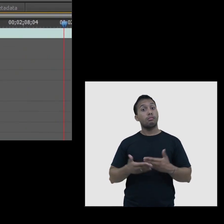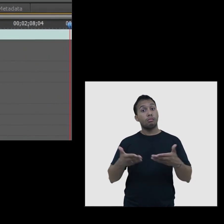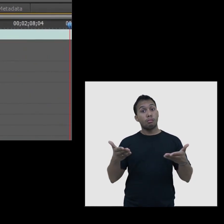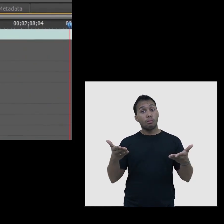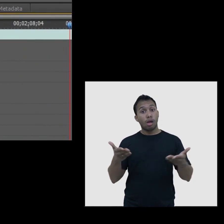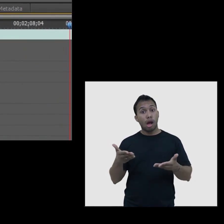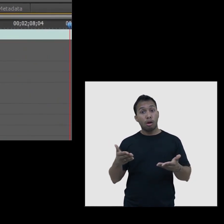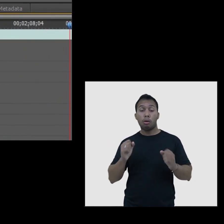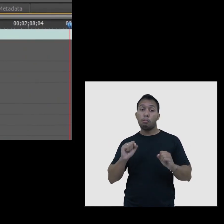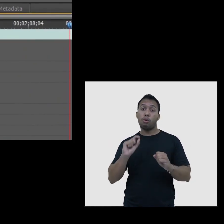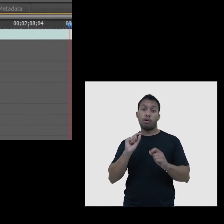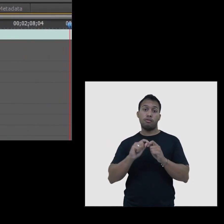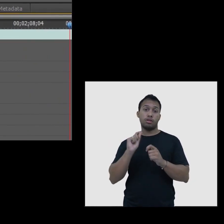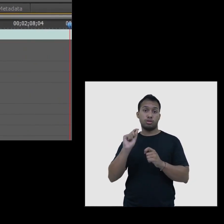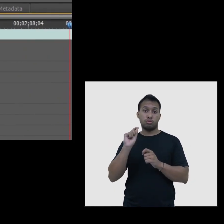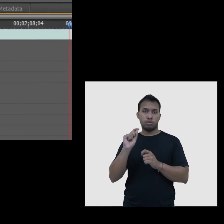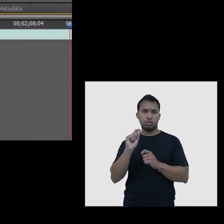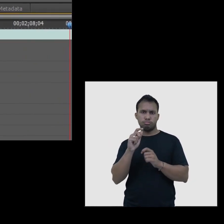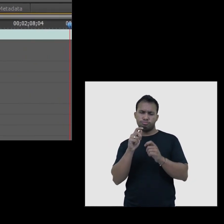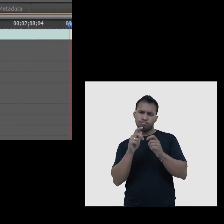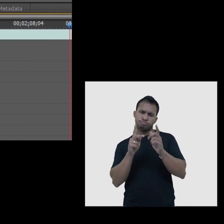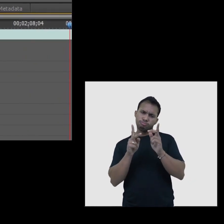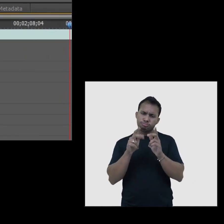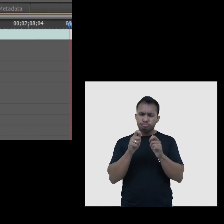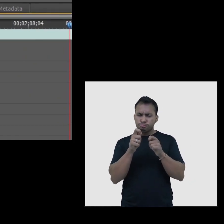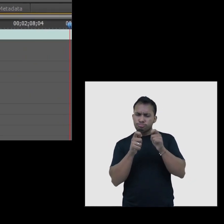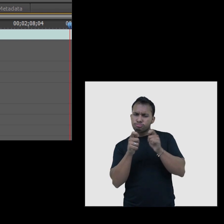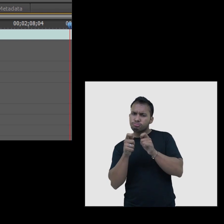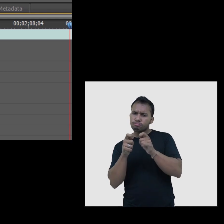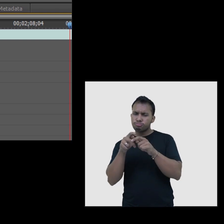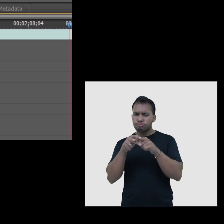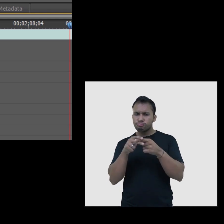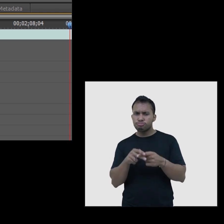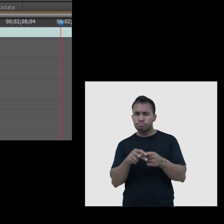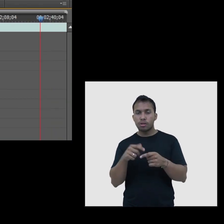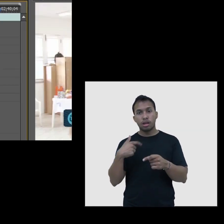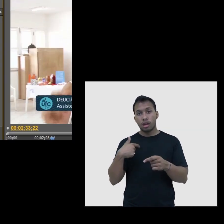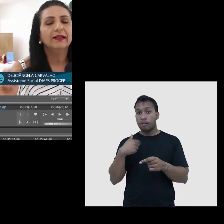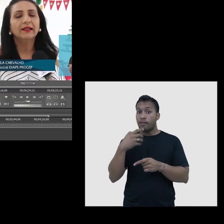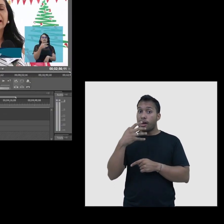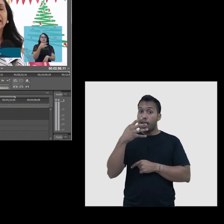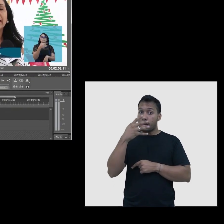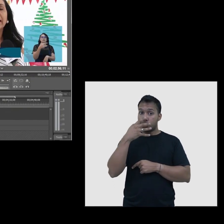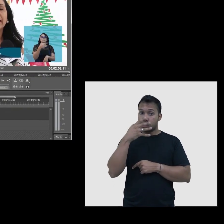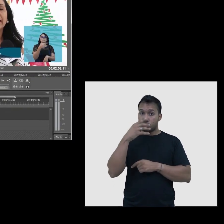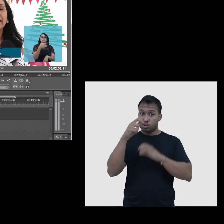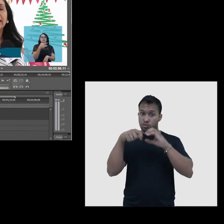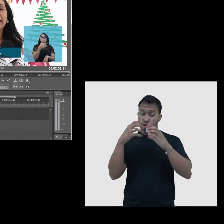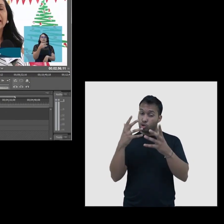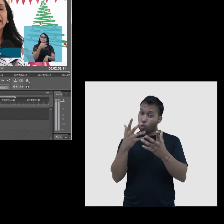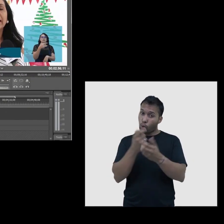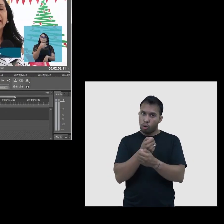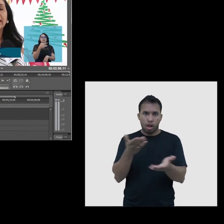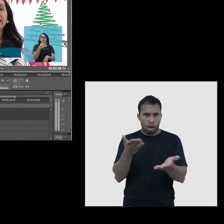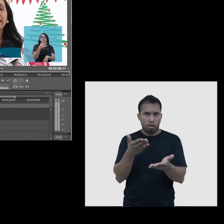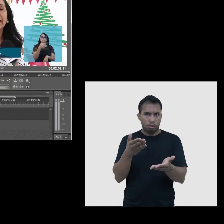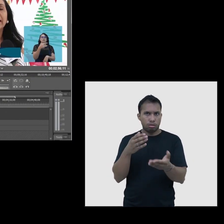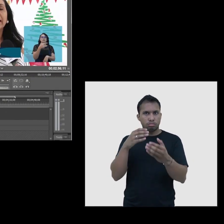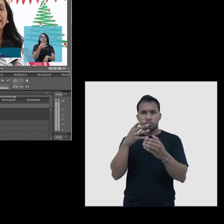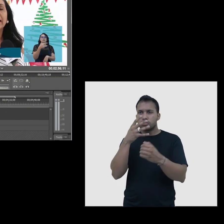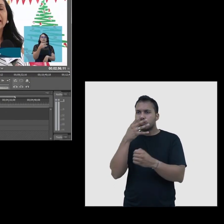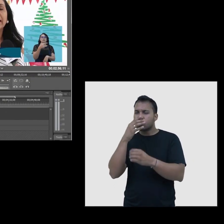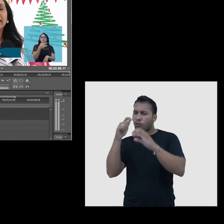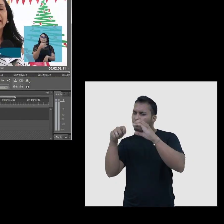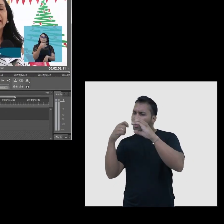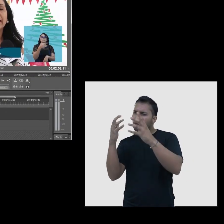Bom, feito isso, a gente pode fazer agora alguns ajustes finos, né? A gente vai assistir essa